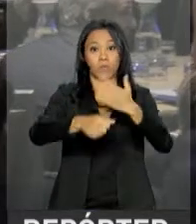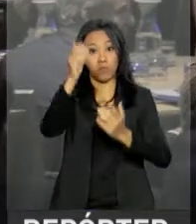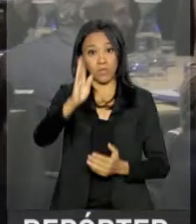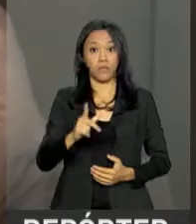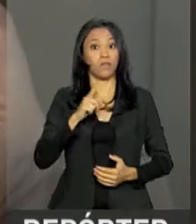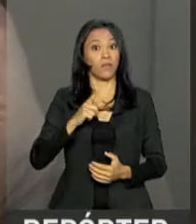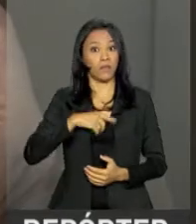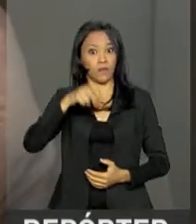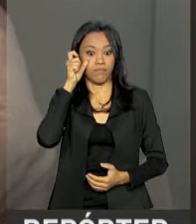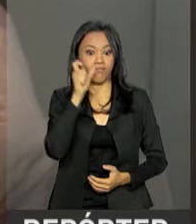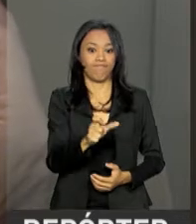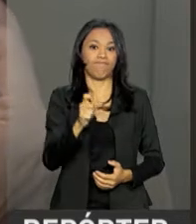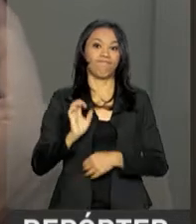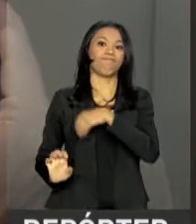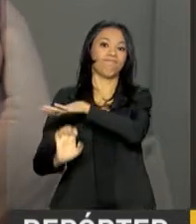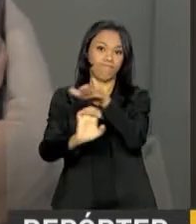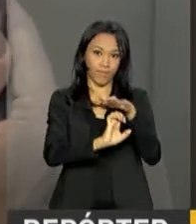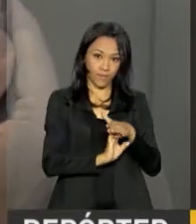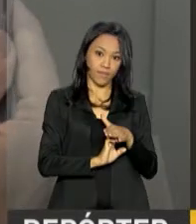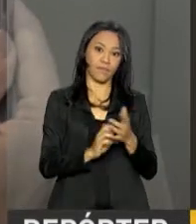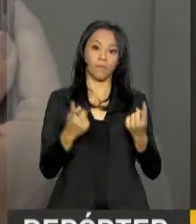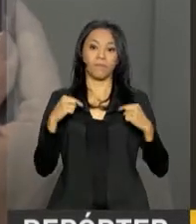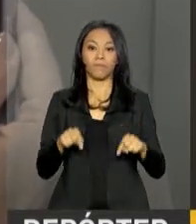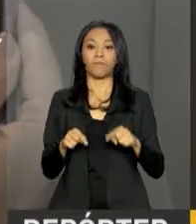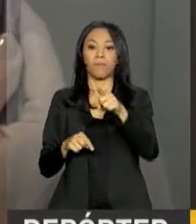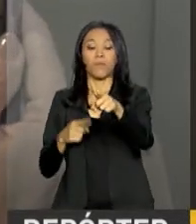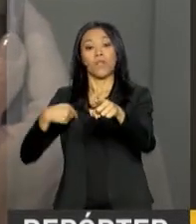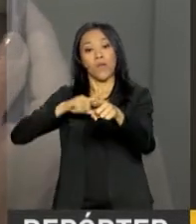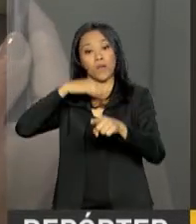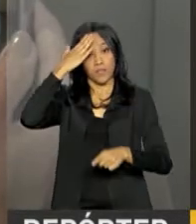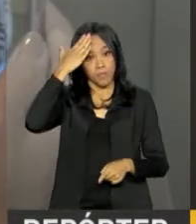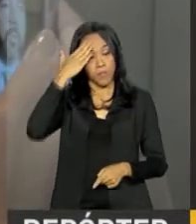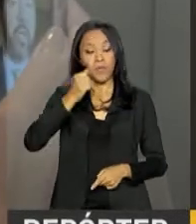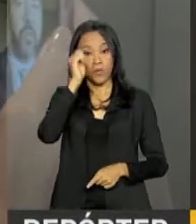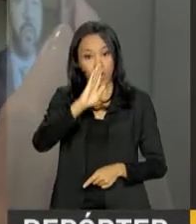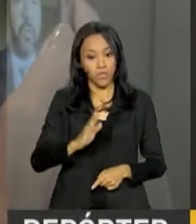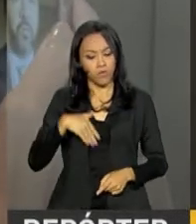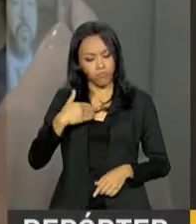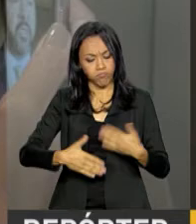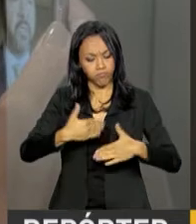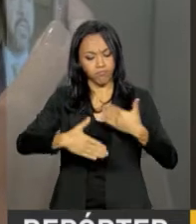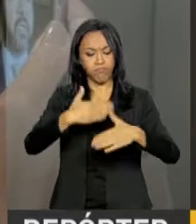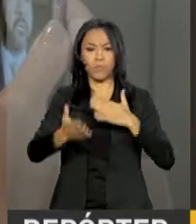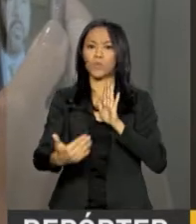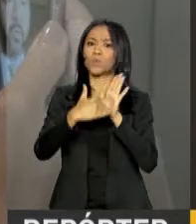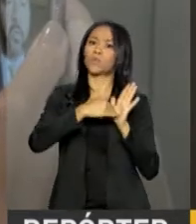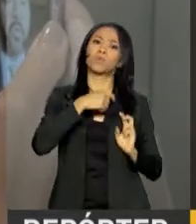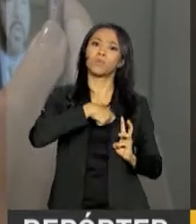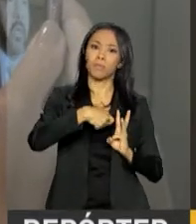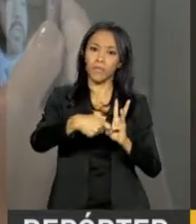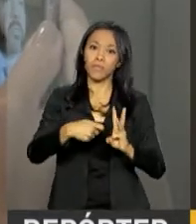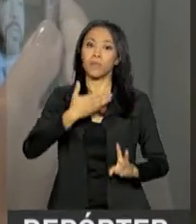investidores nós percebemos que há um reconhecimento de que o brasil avançou enormemente nos últimos meses melhorou